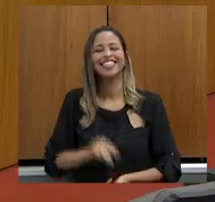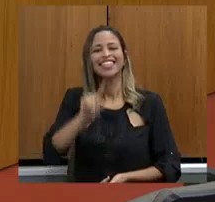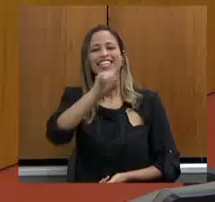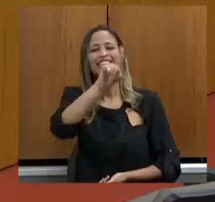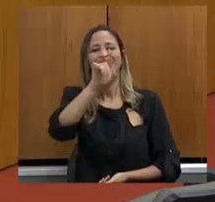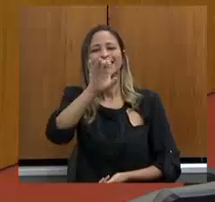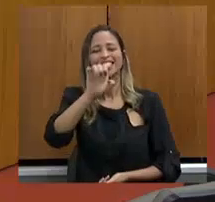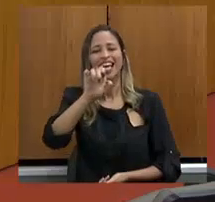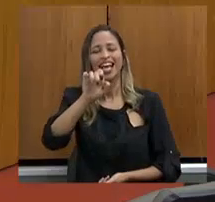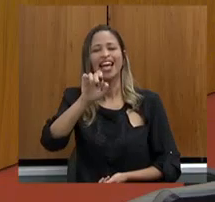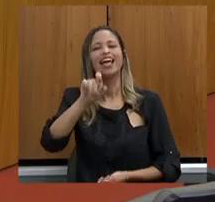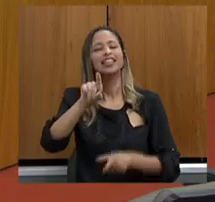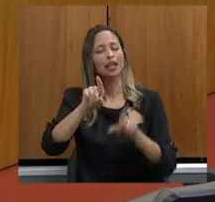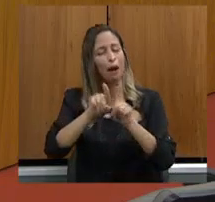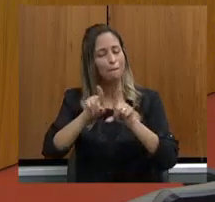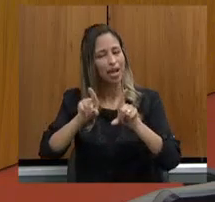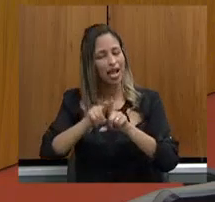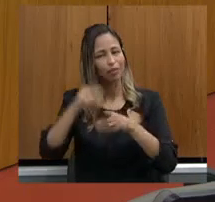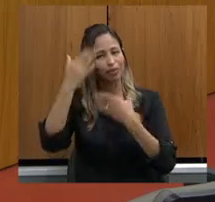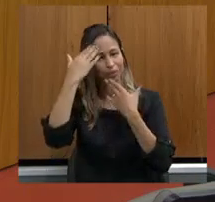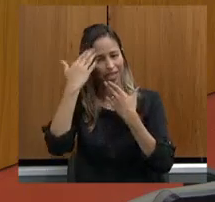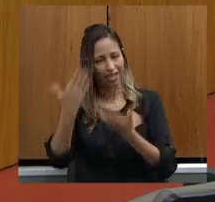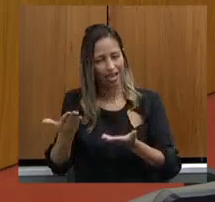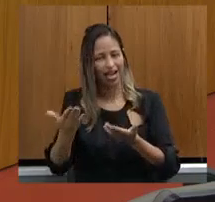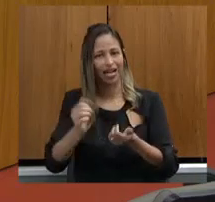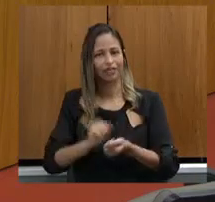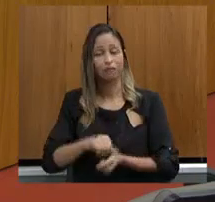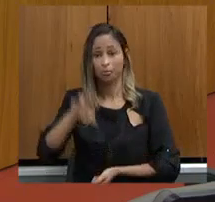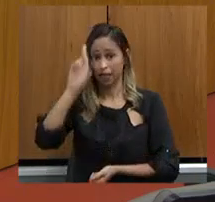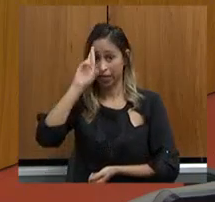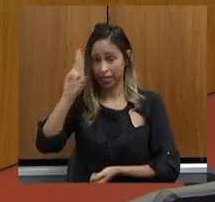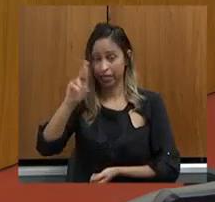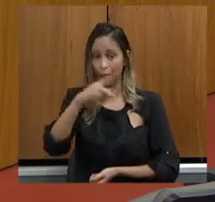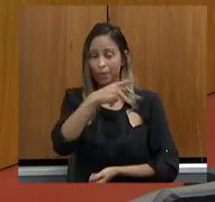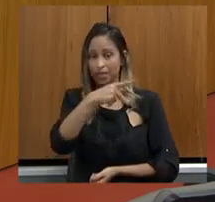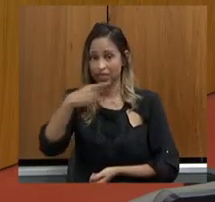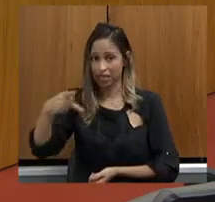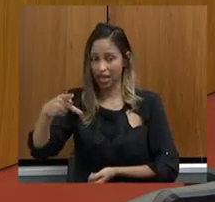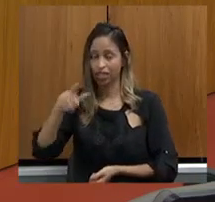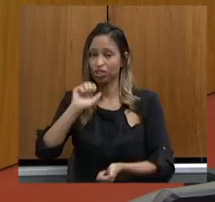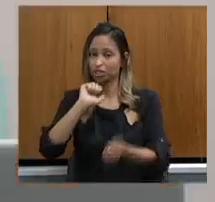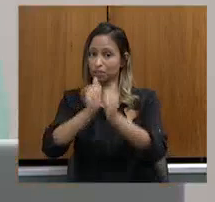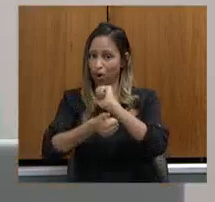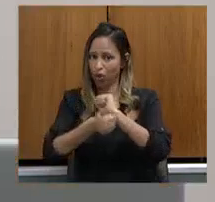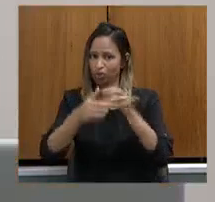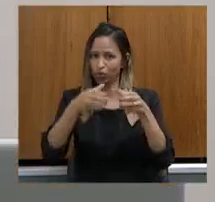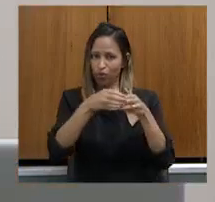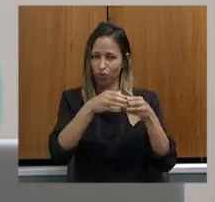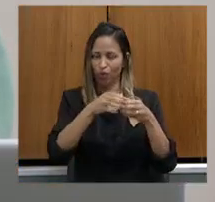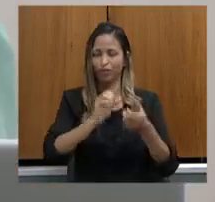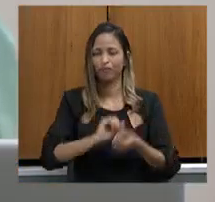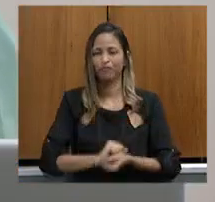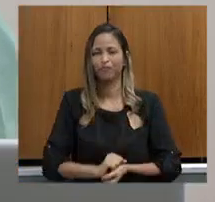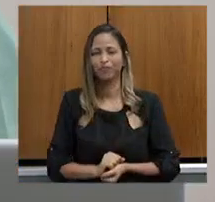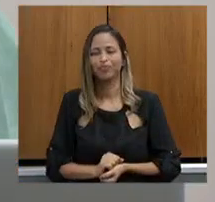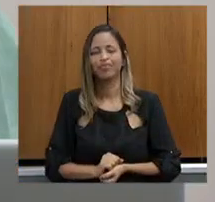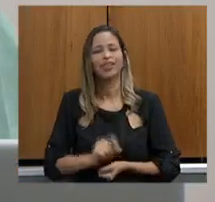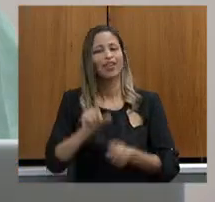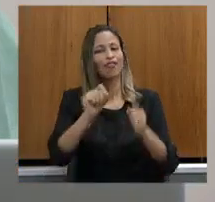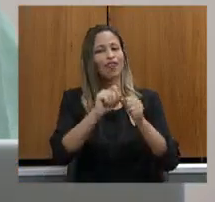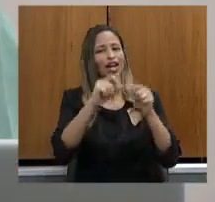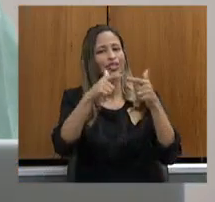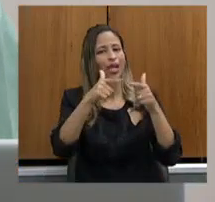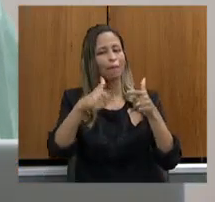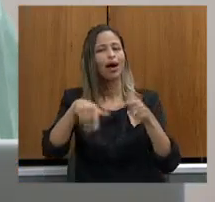Guilherme nosso líder do bloco também presidente da Comissão de esportes né faça um trabalho